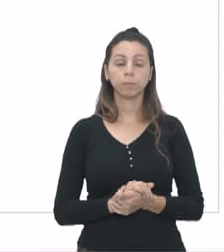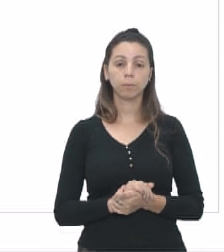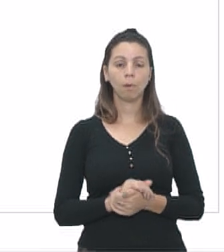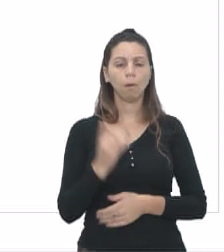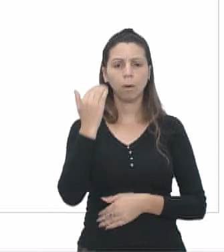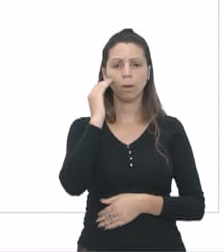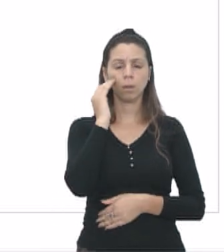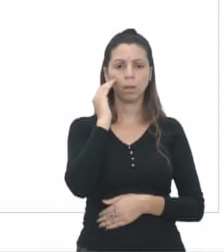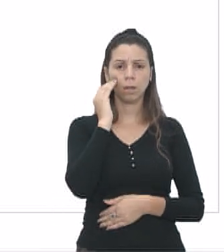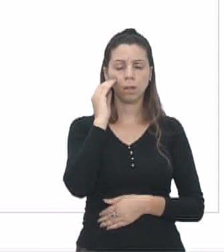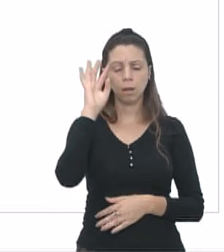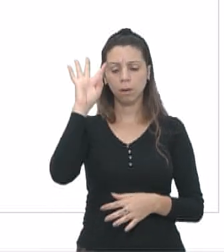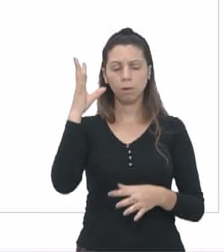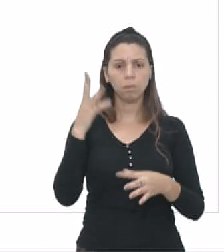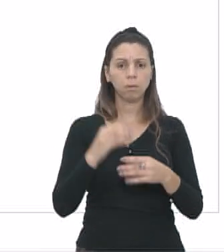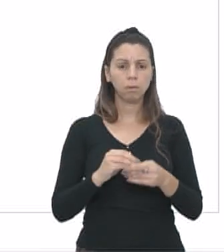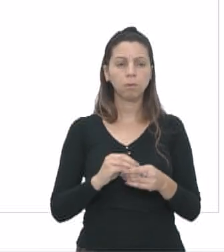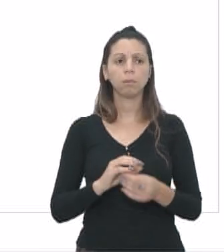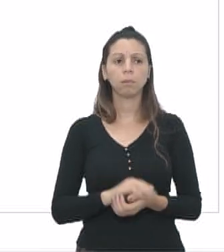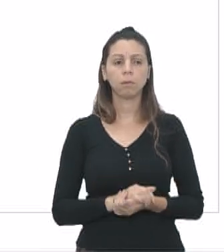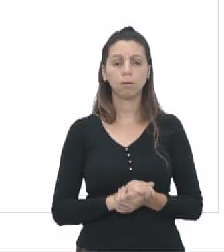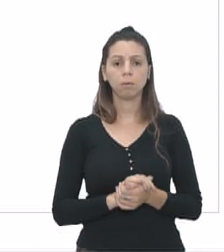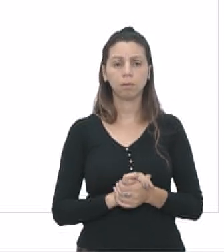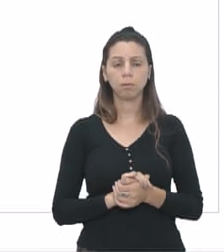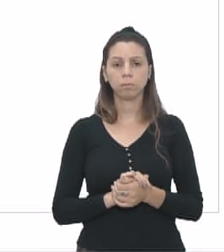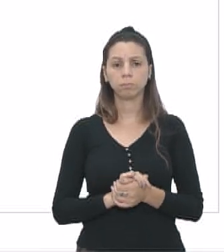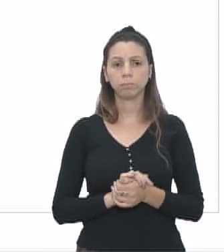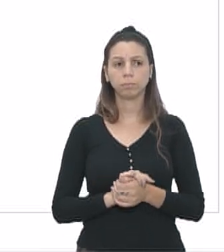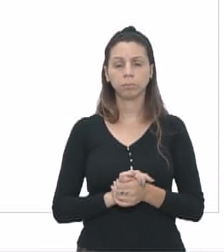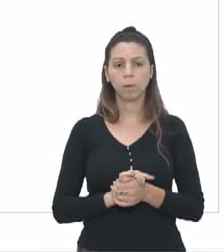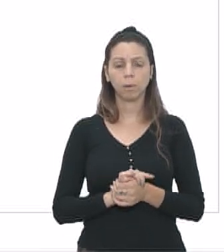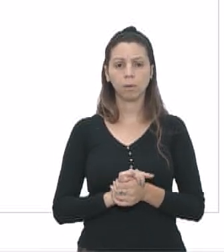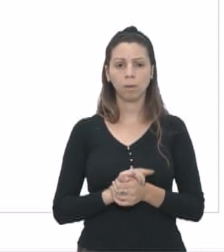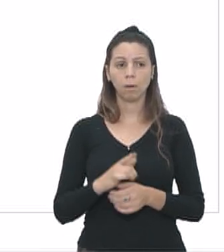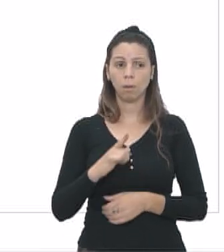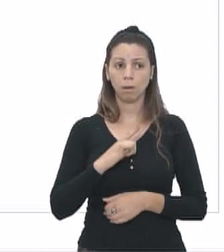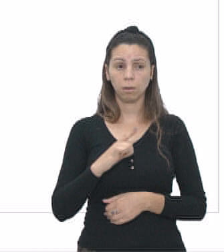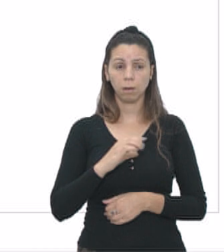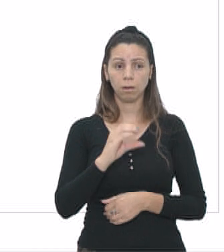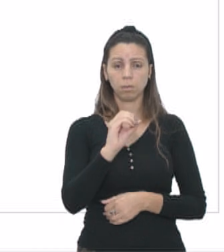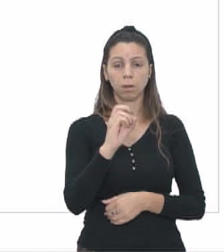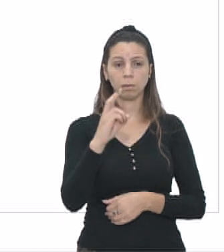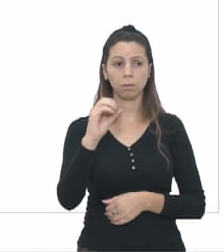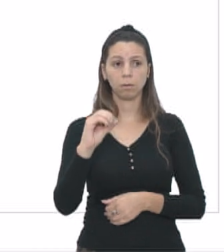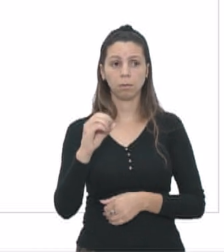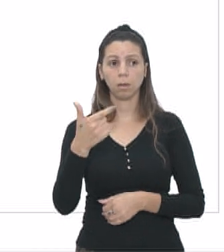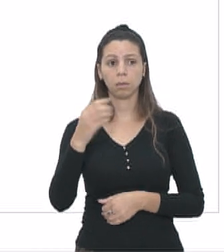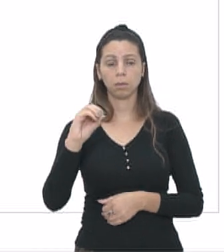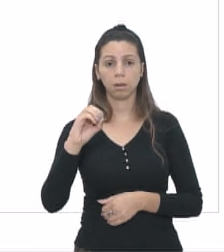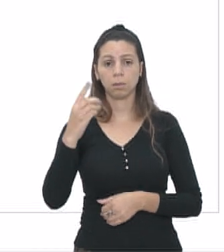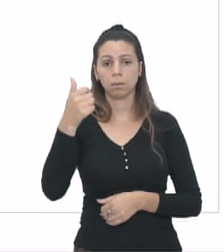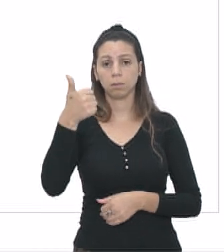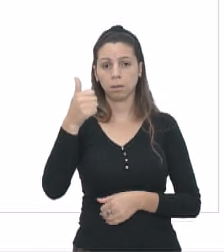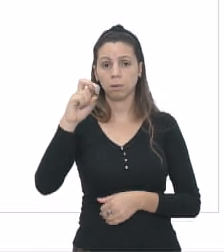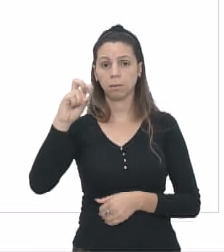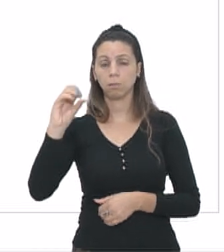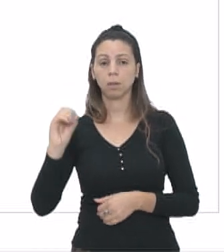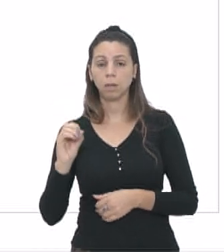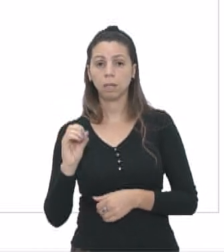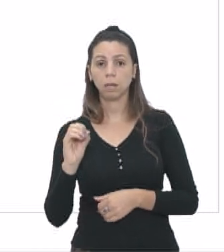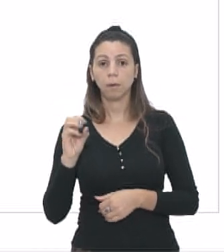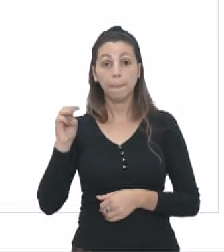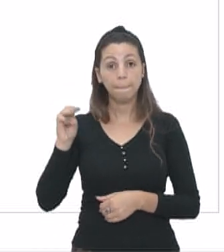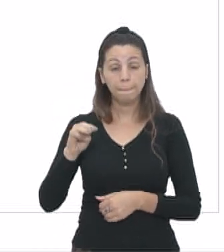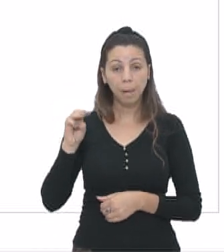entendendo um pouco mais essa escala gráfica. Acompanhe ali, ó. Nós temos 0, 50, 100, 150 metros